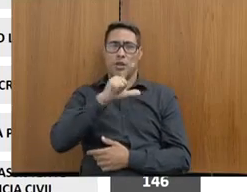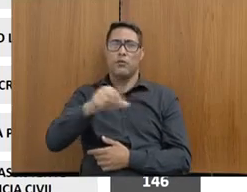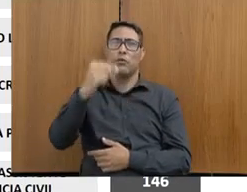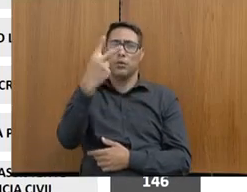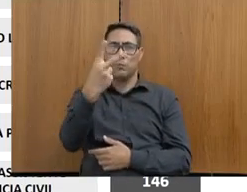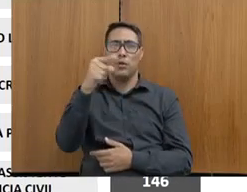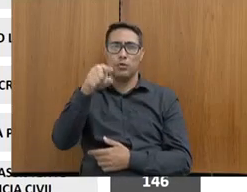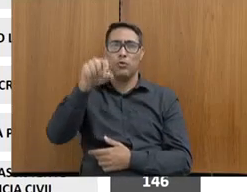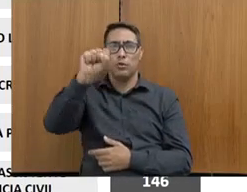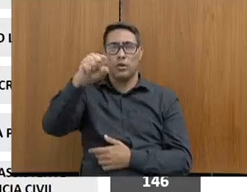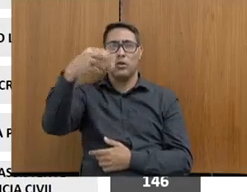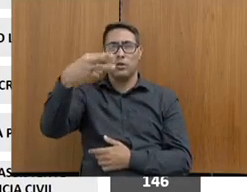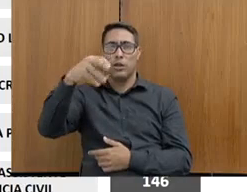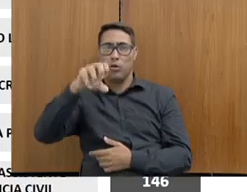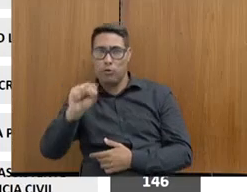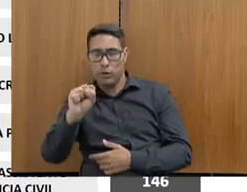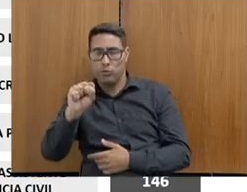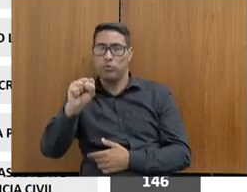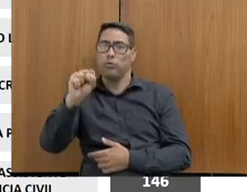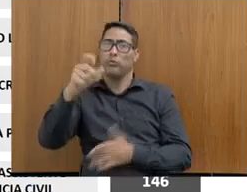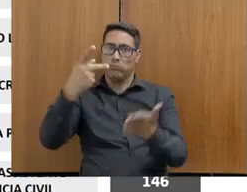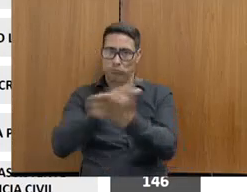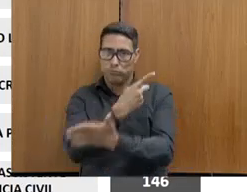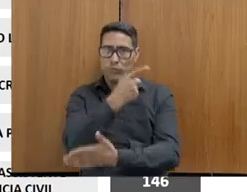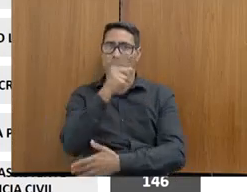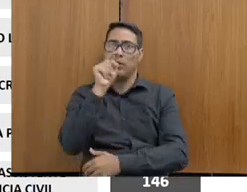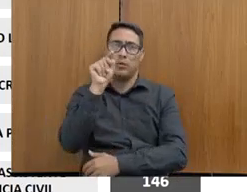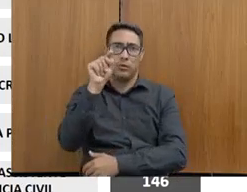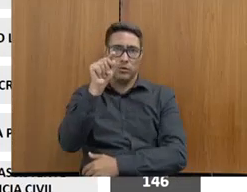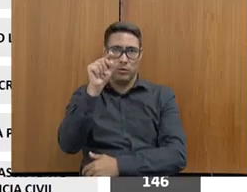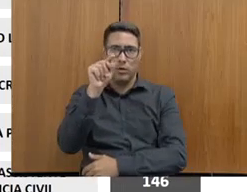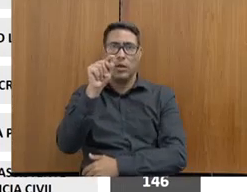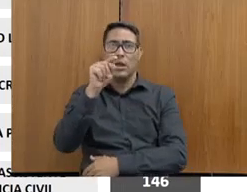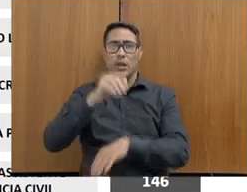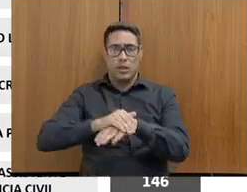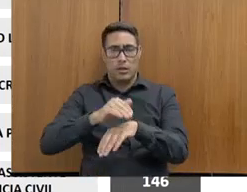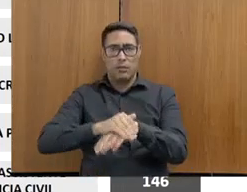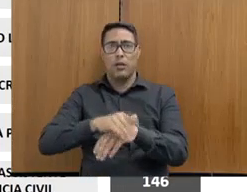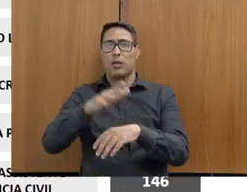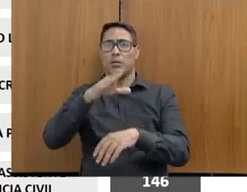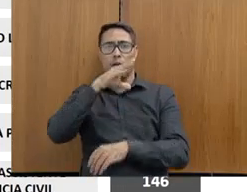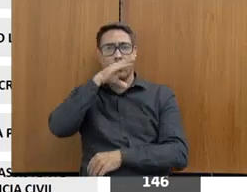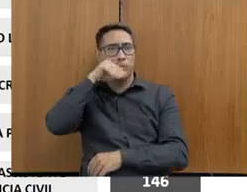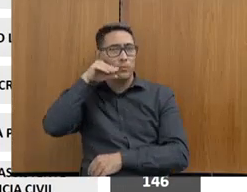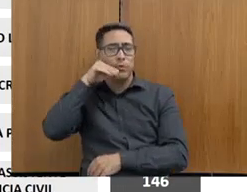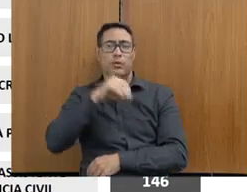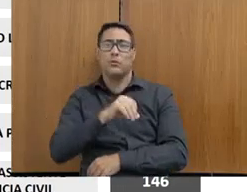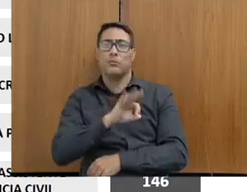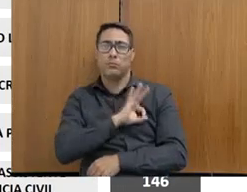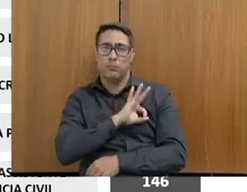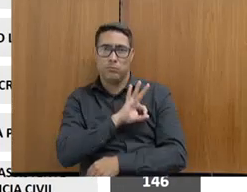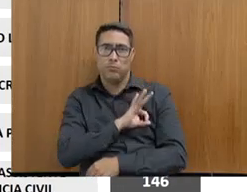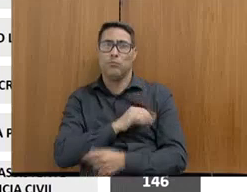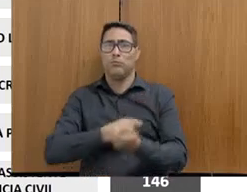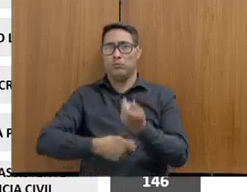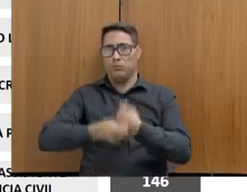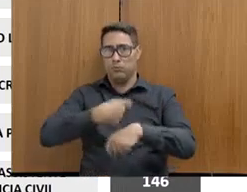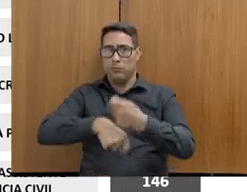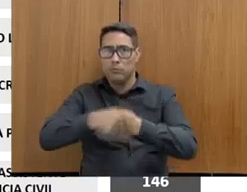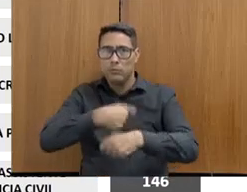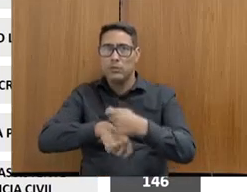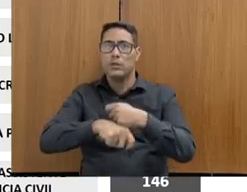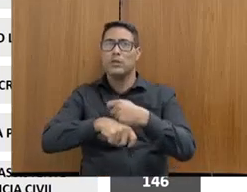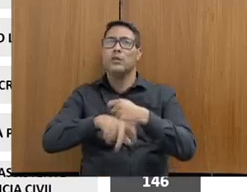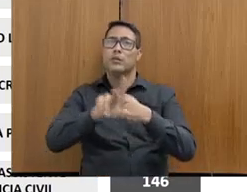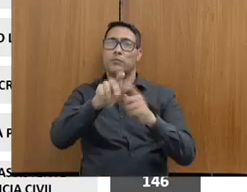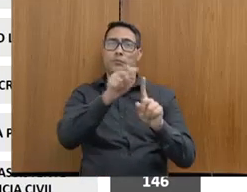2.838 progressões é conferidas a servidores policiais e servidores administrativos de